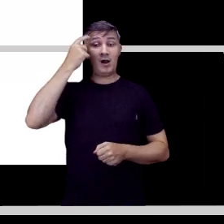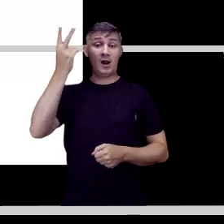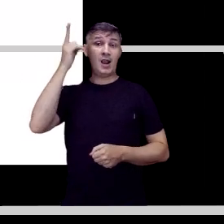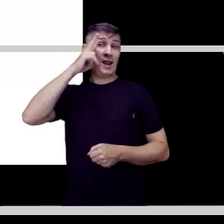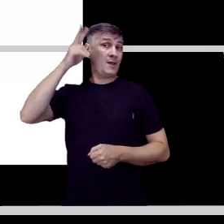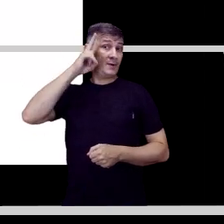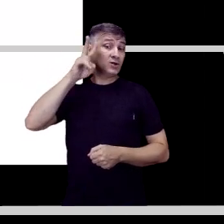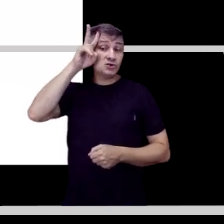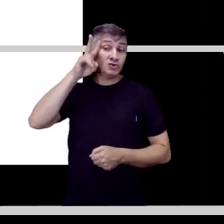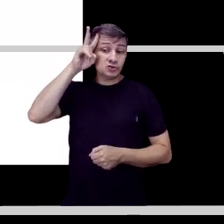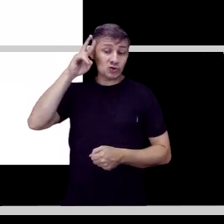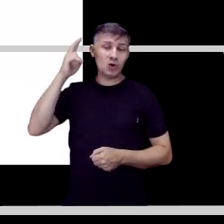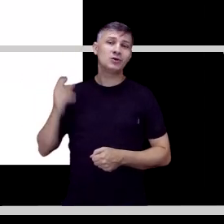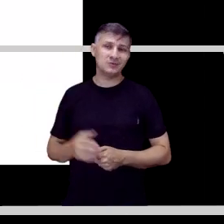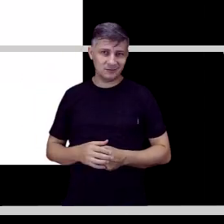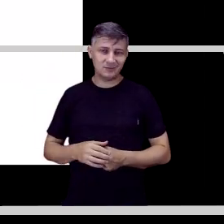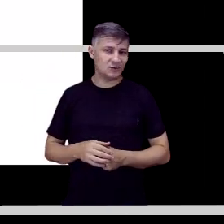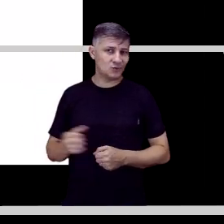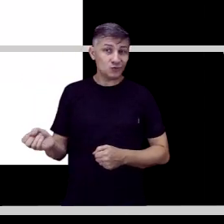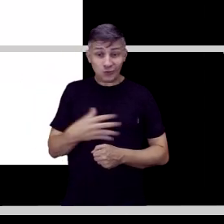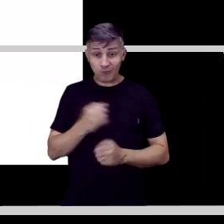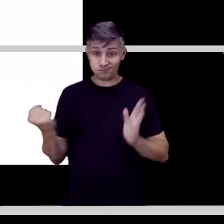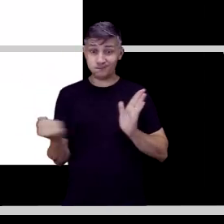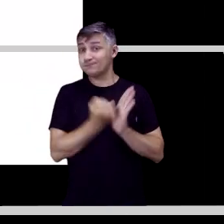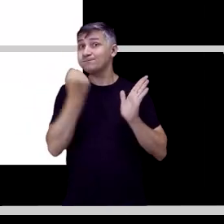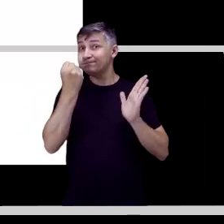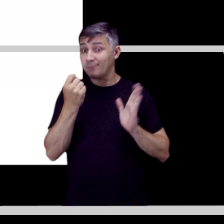né, restaurando esse edifício moderno tombado,